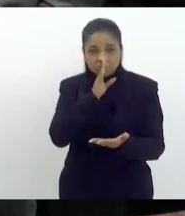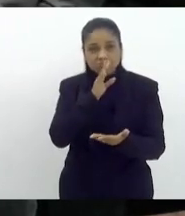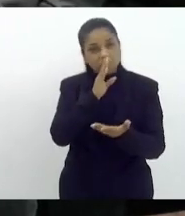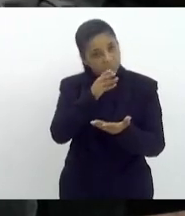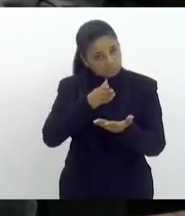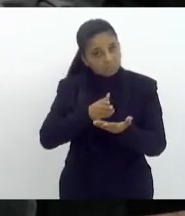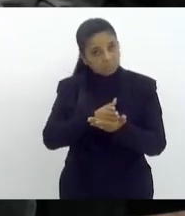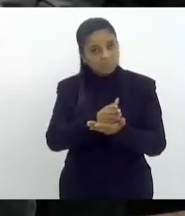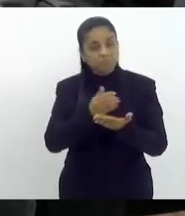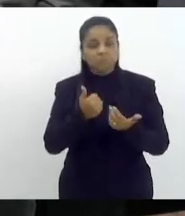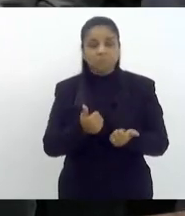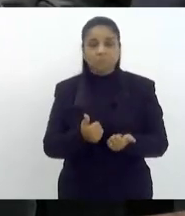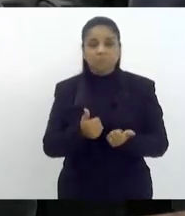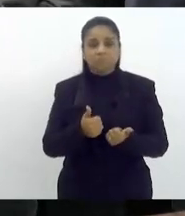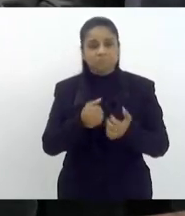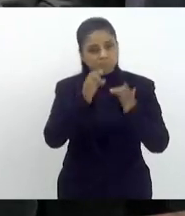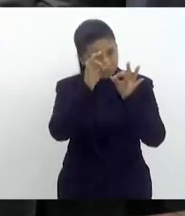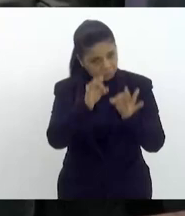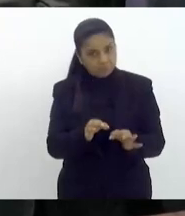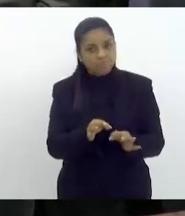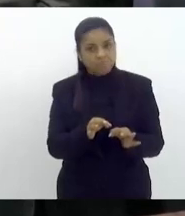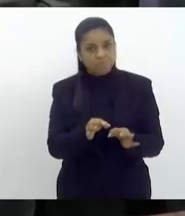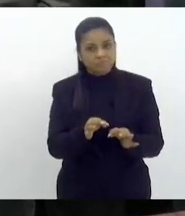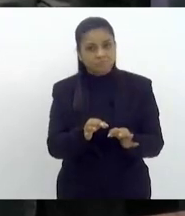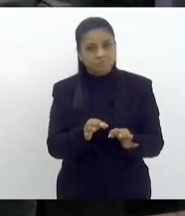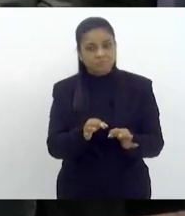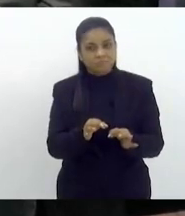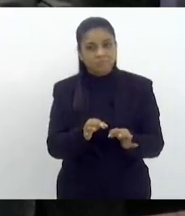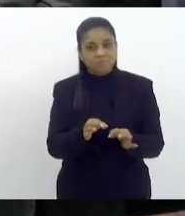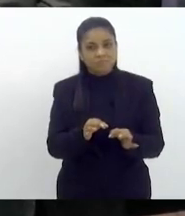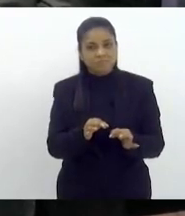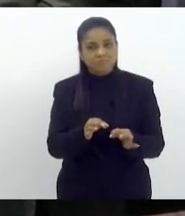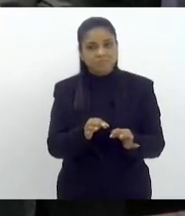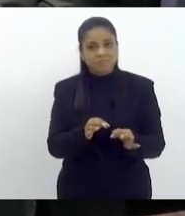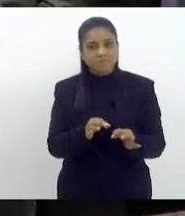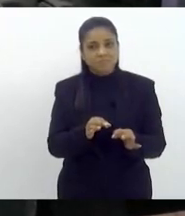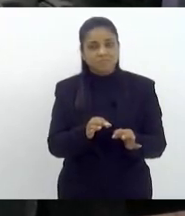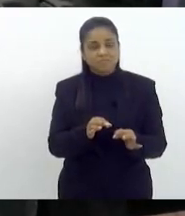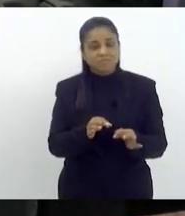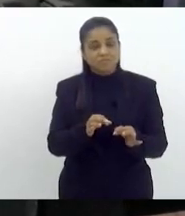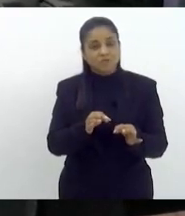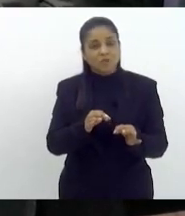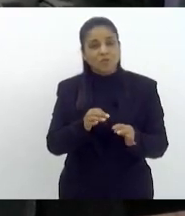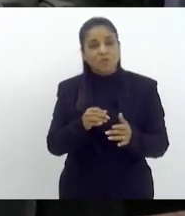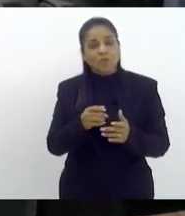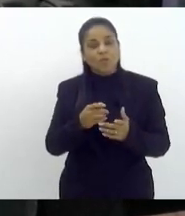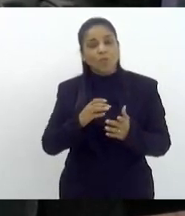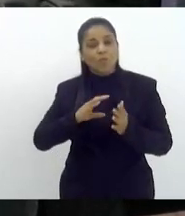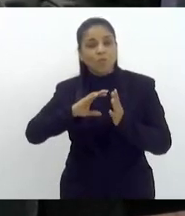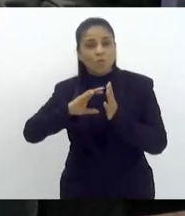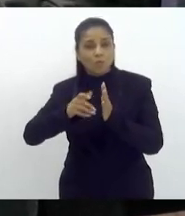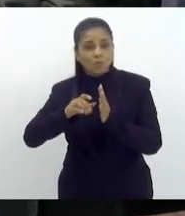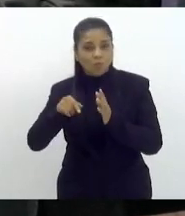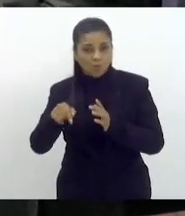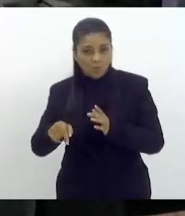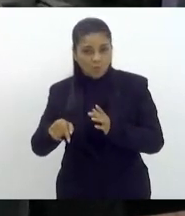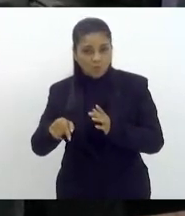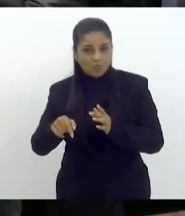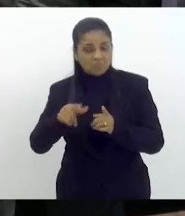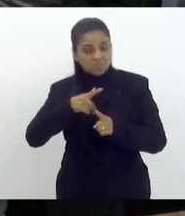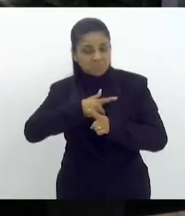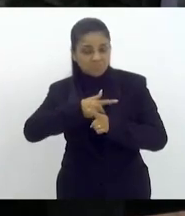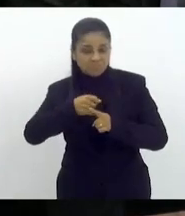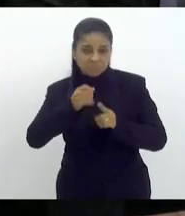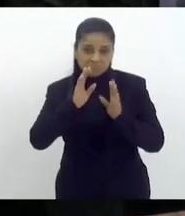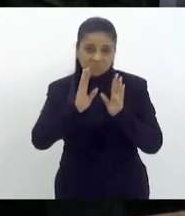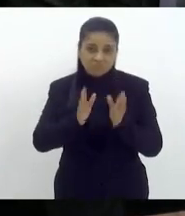fez vossa excelência a oposição não teria nem a oportunidade porque matéria vencida estaria